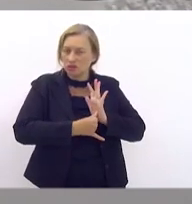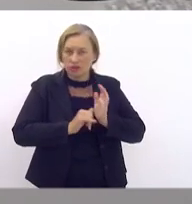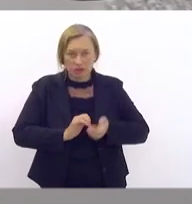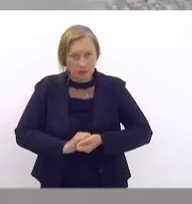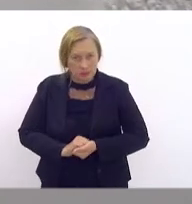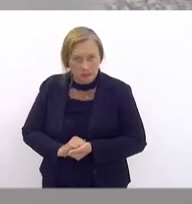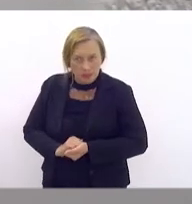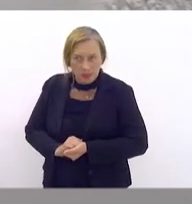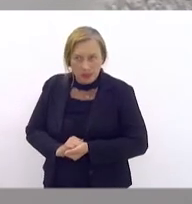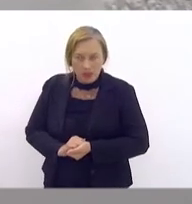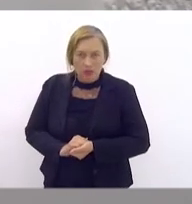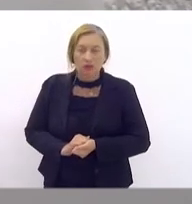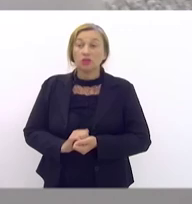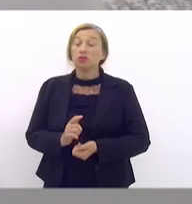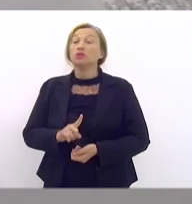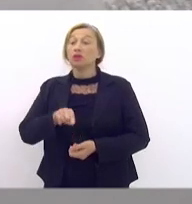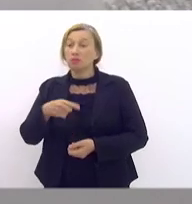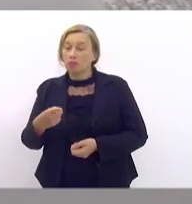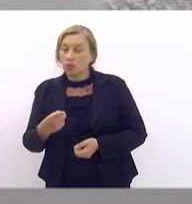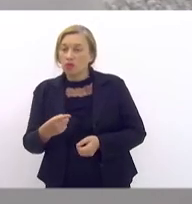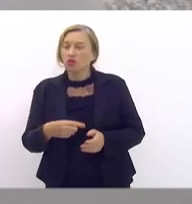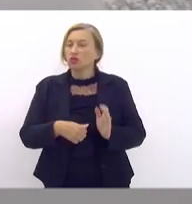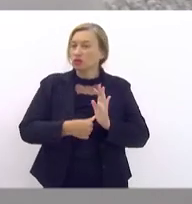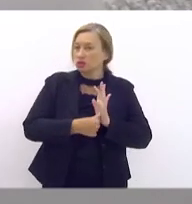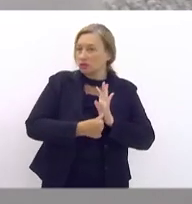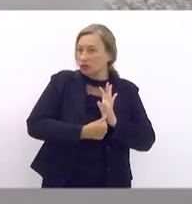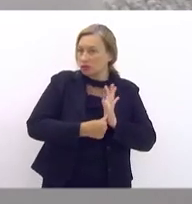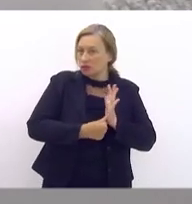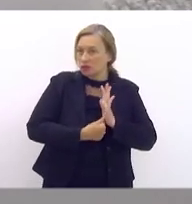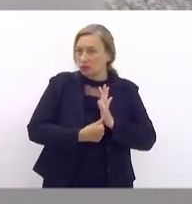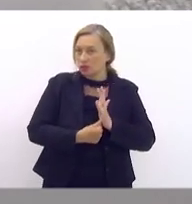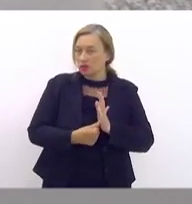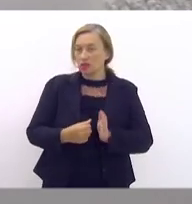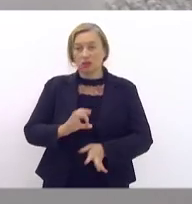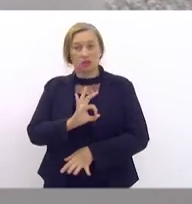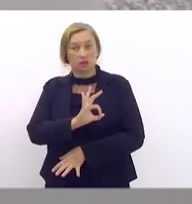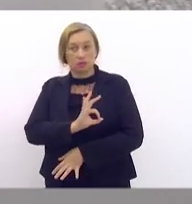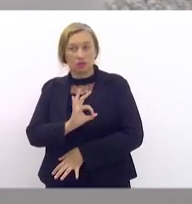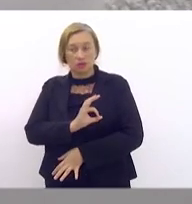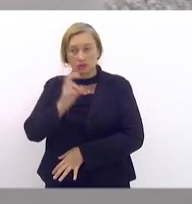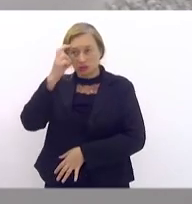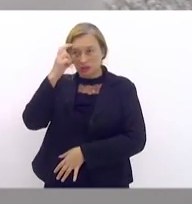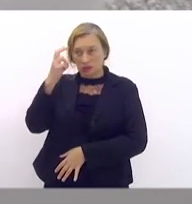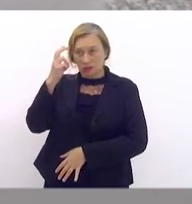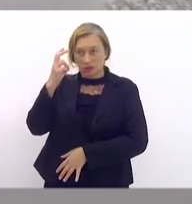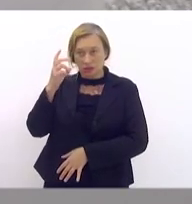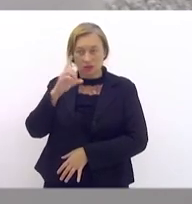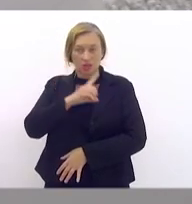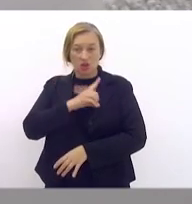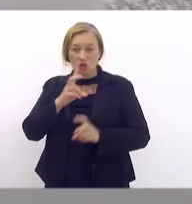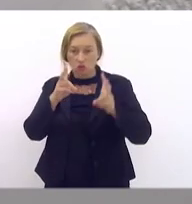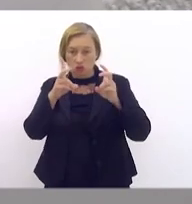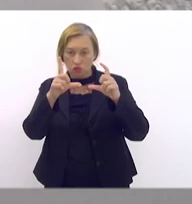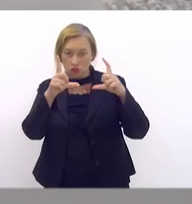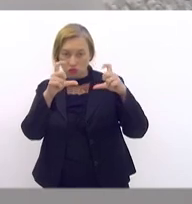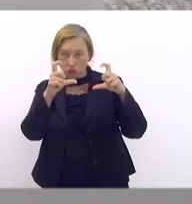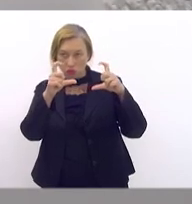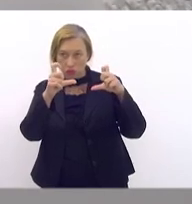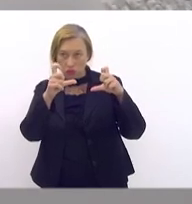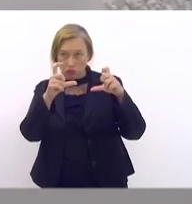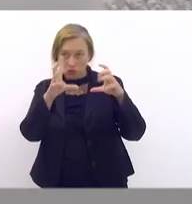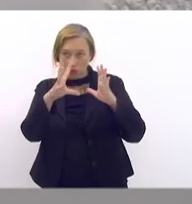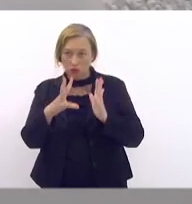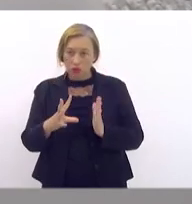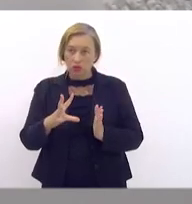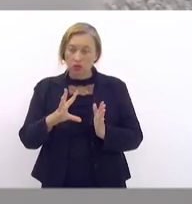identificação a partir da identificação o agente de inteligência da delegacia ele tirava uma fotografia e colocava